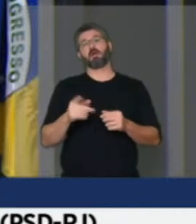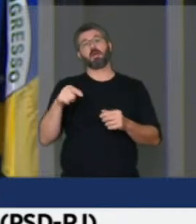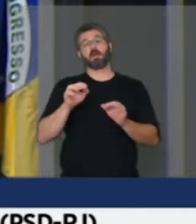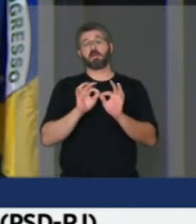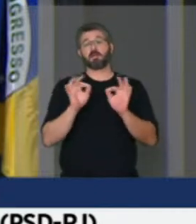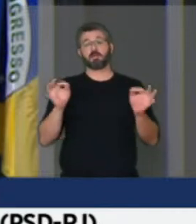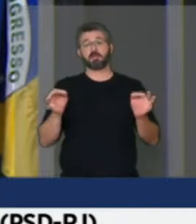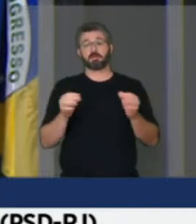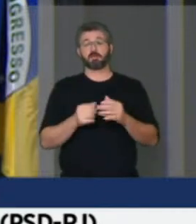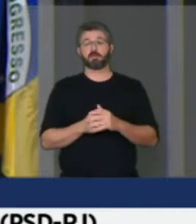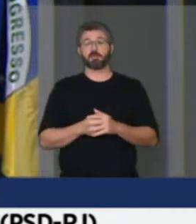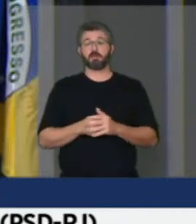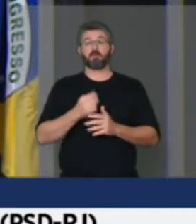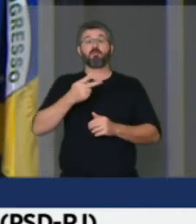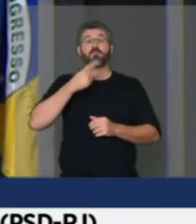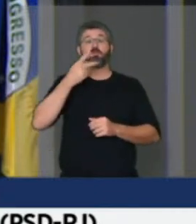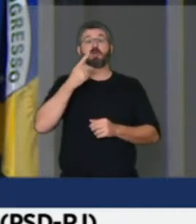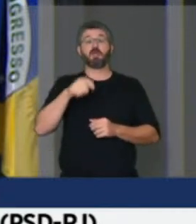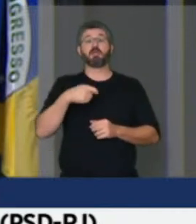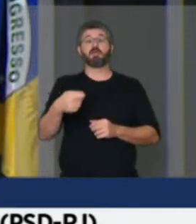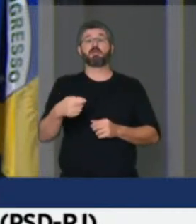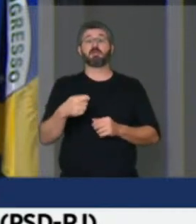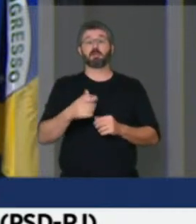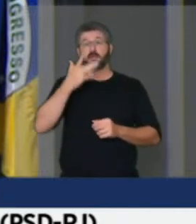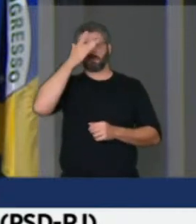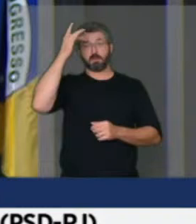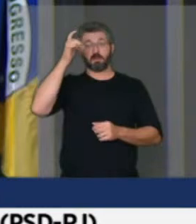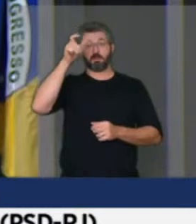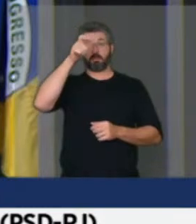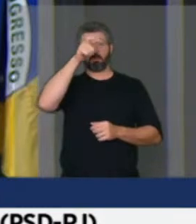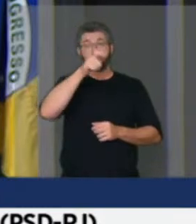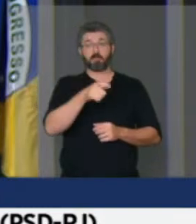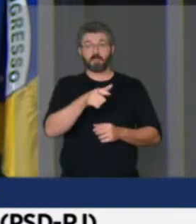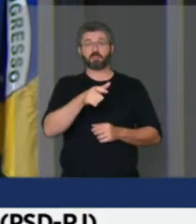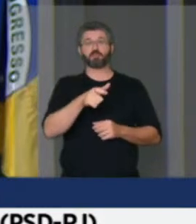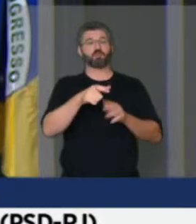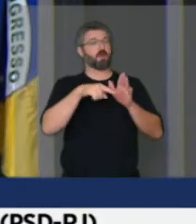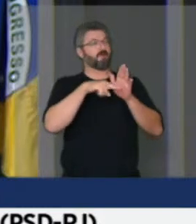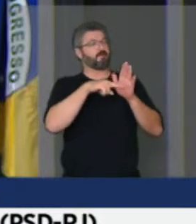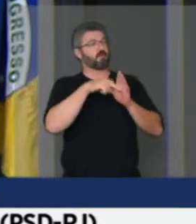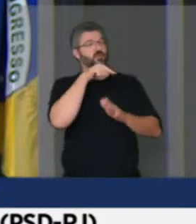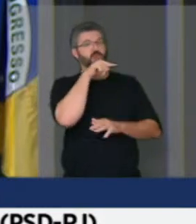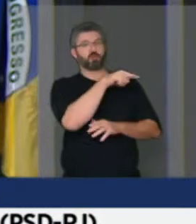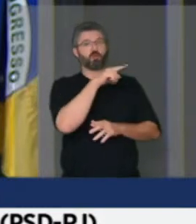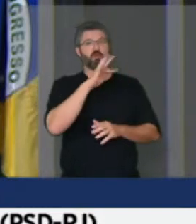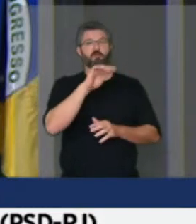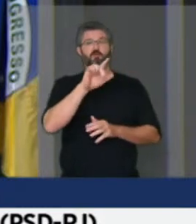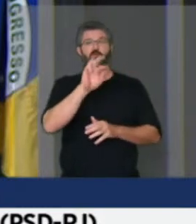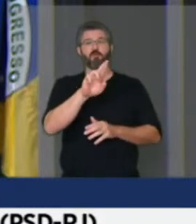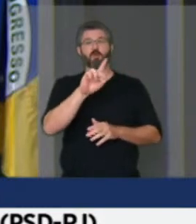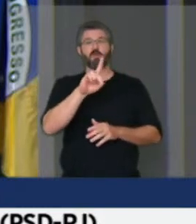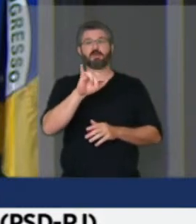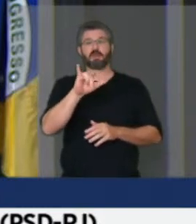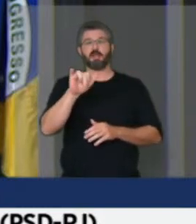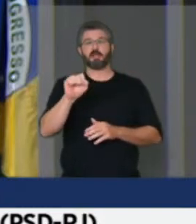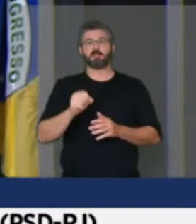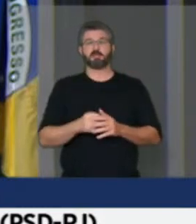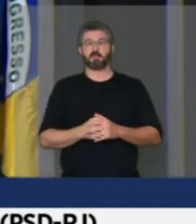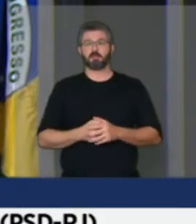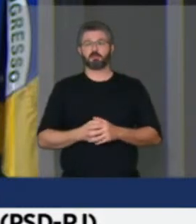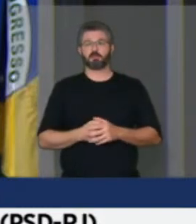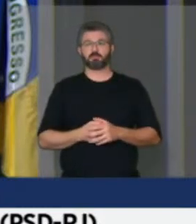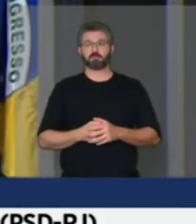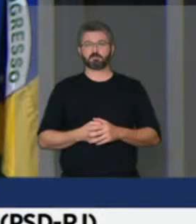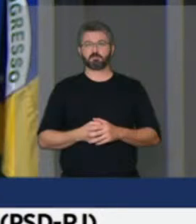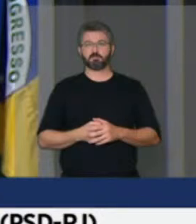simplesmente a fala da pessoa que inquiriu a Flor de Lis. A Flor de Lis foi